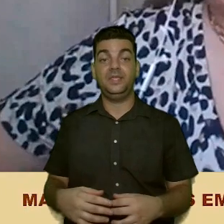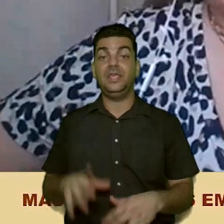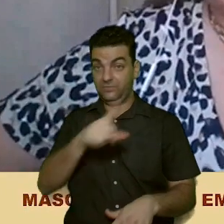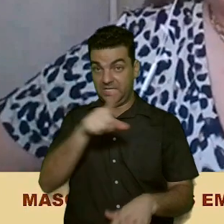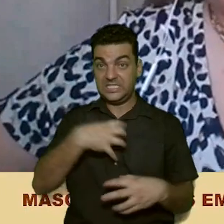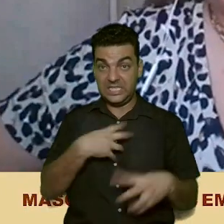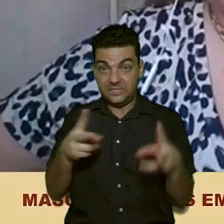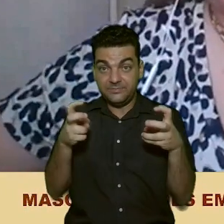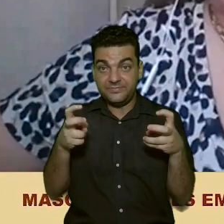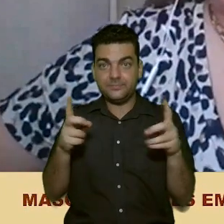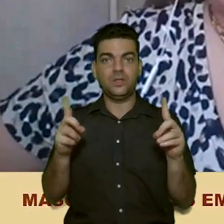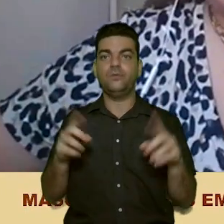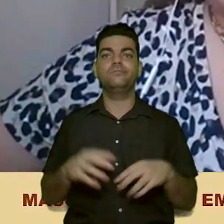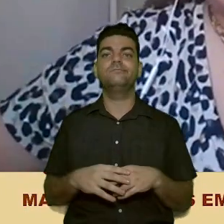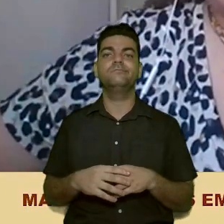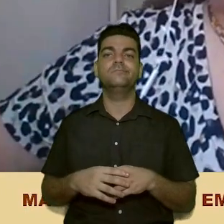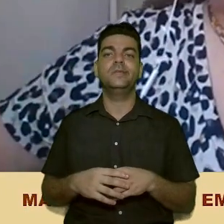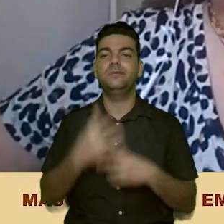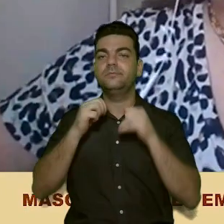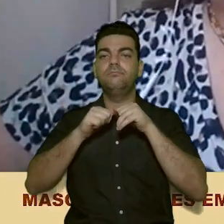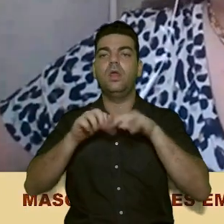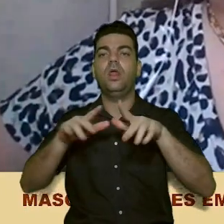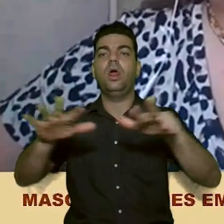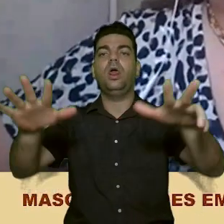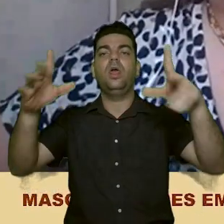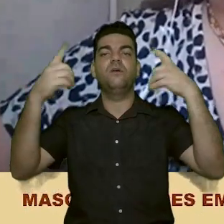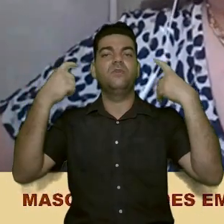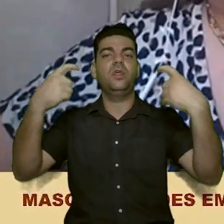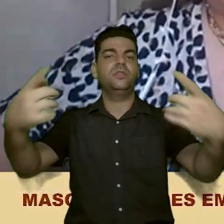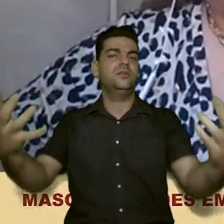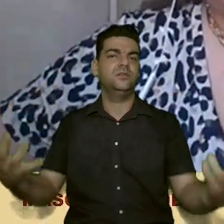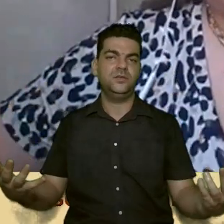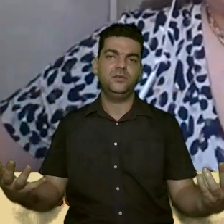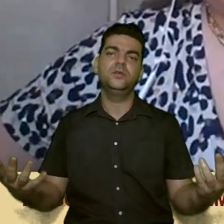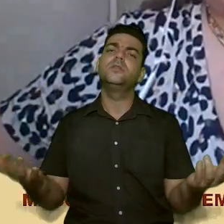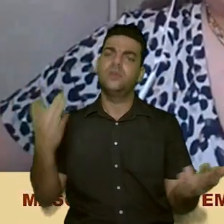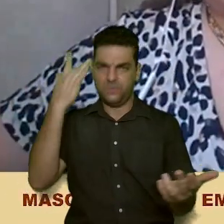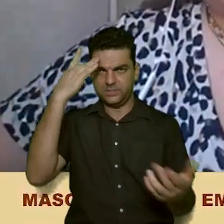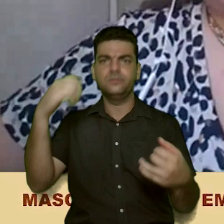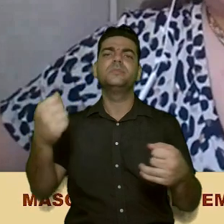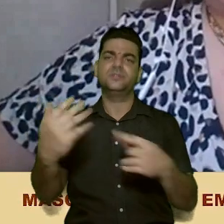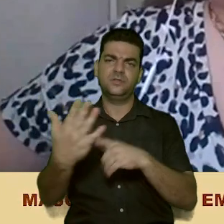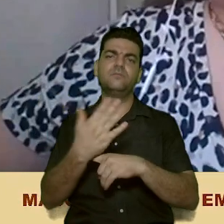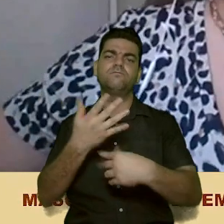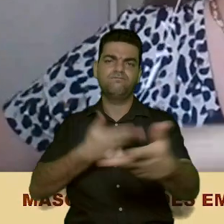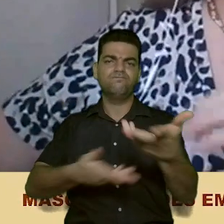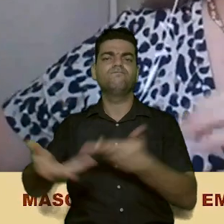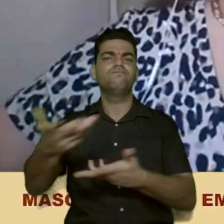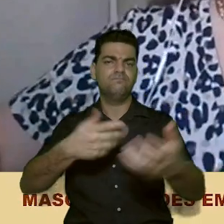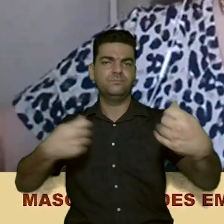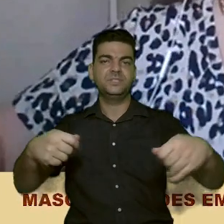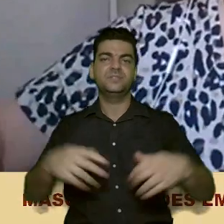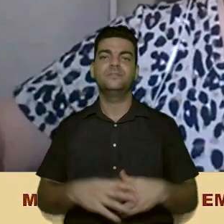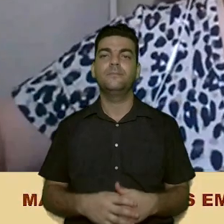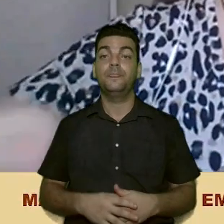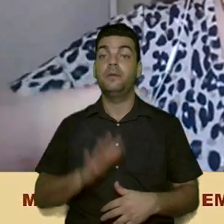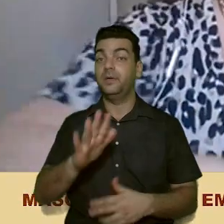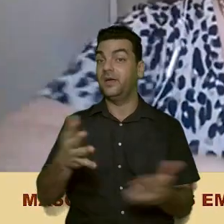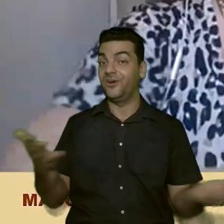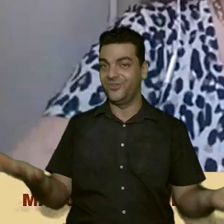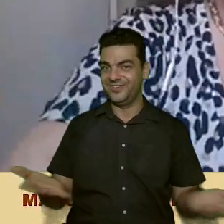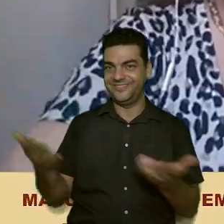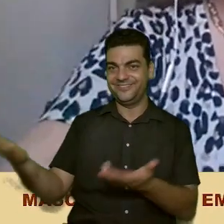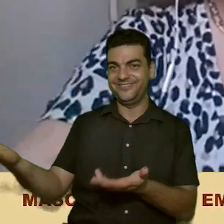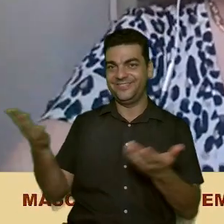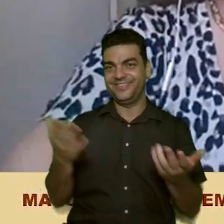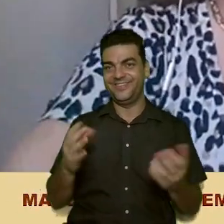somos protagonistas da violência. Então, esse papel de aliado é mais do que necessário. Mas, sem mais, eu vou passar a palavra para